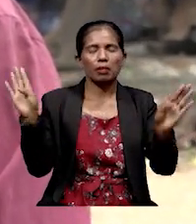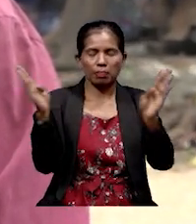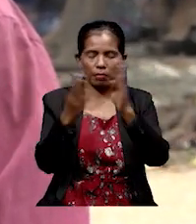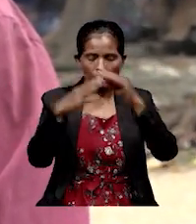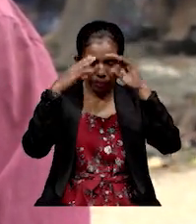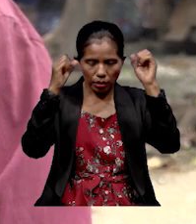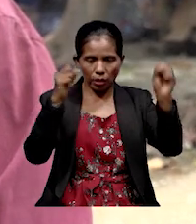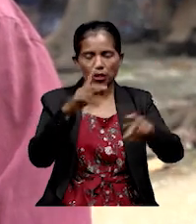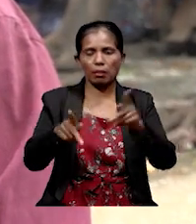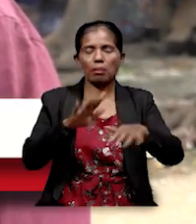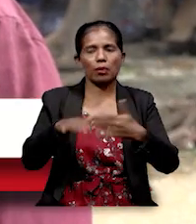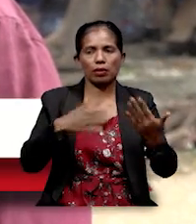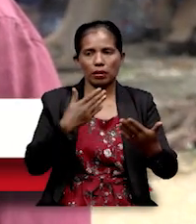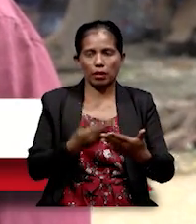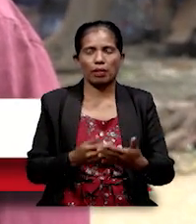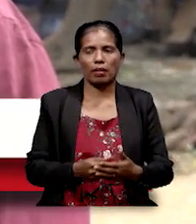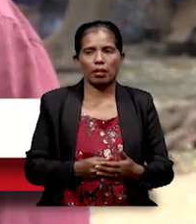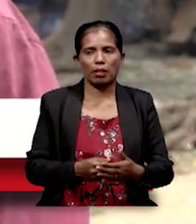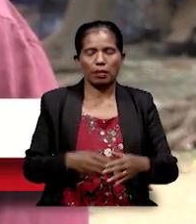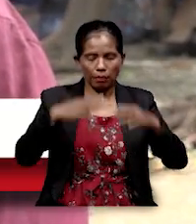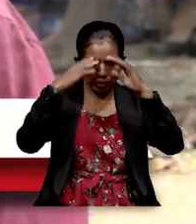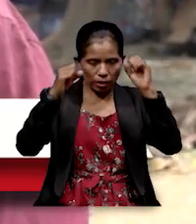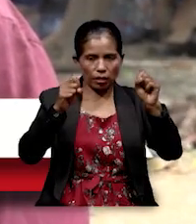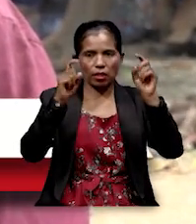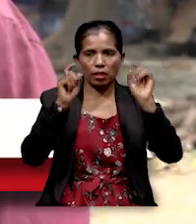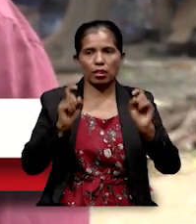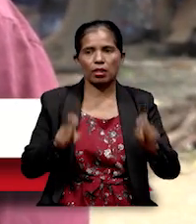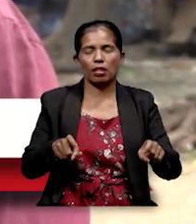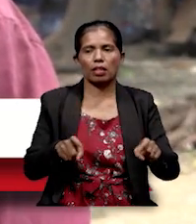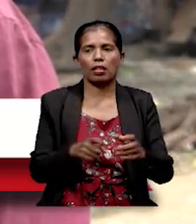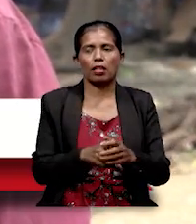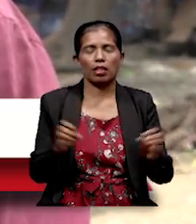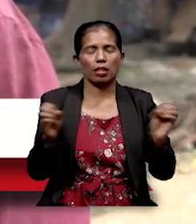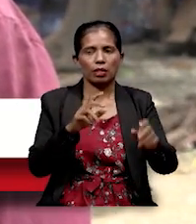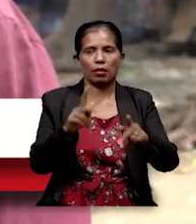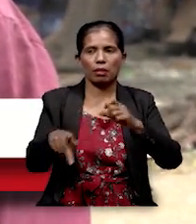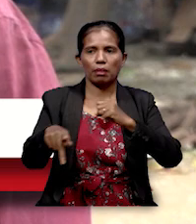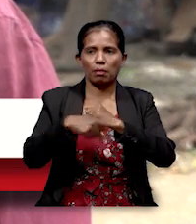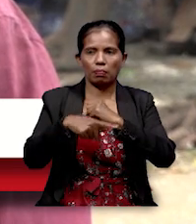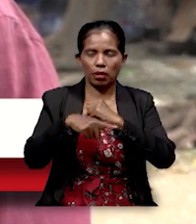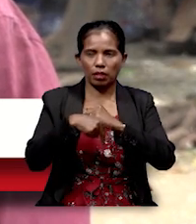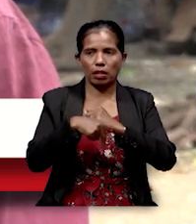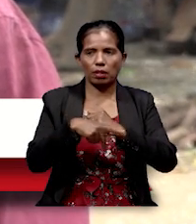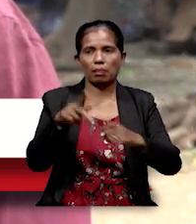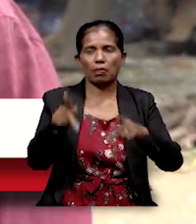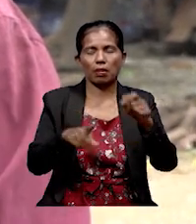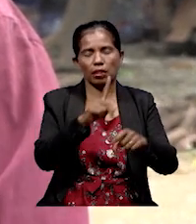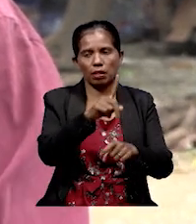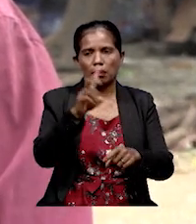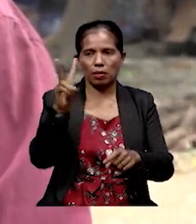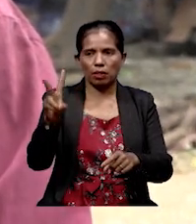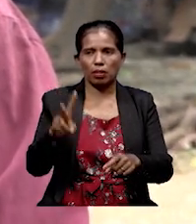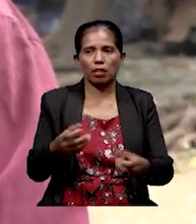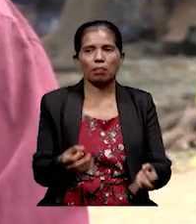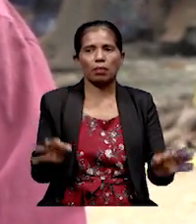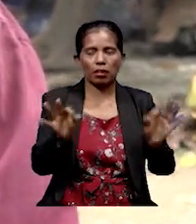para povo toma e presidente da tem kita sai presiden tidak laos ba partai partido ba MED merona importante